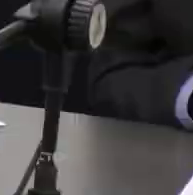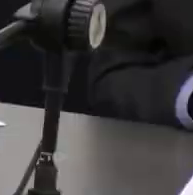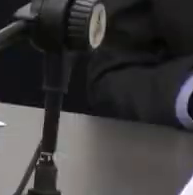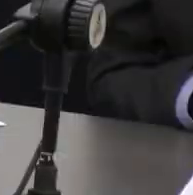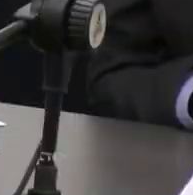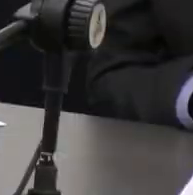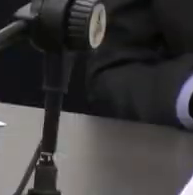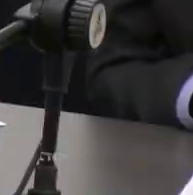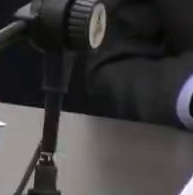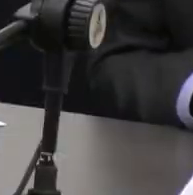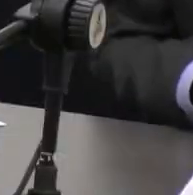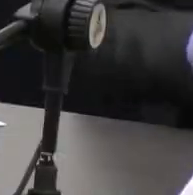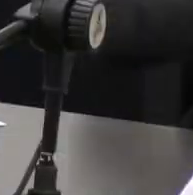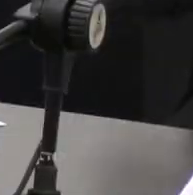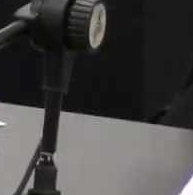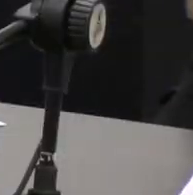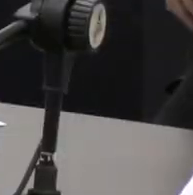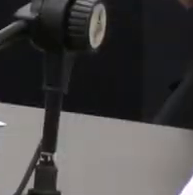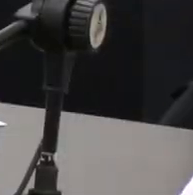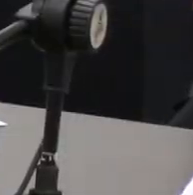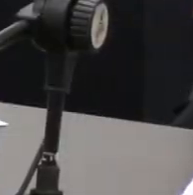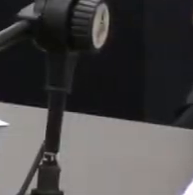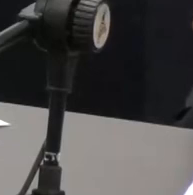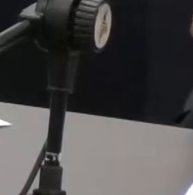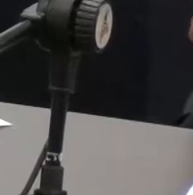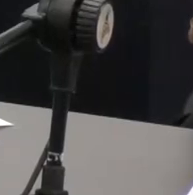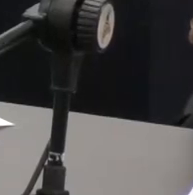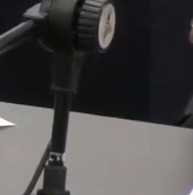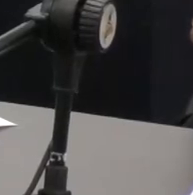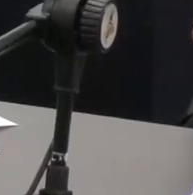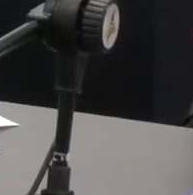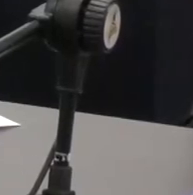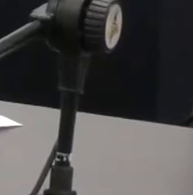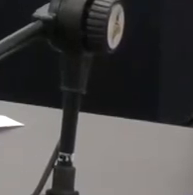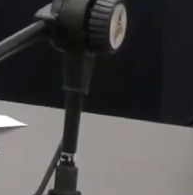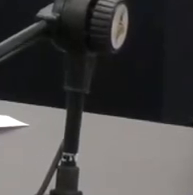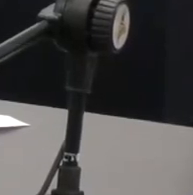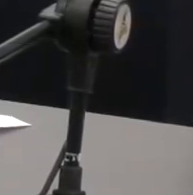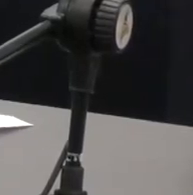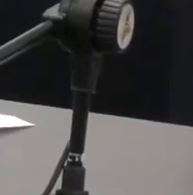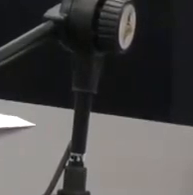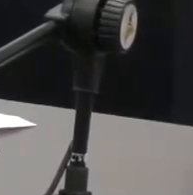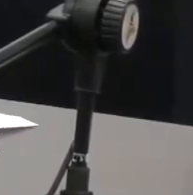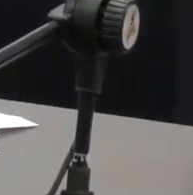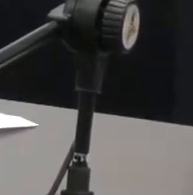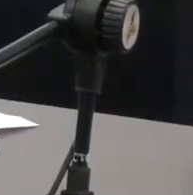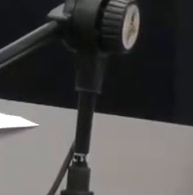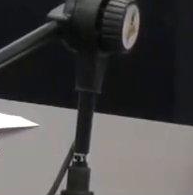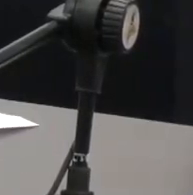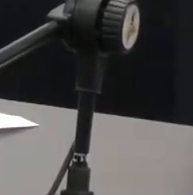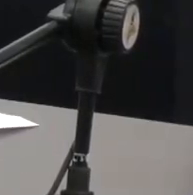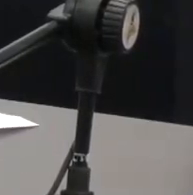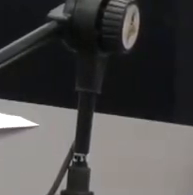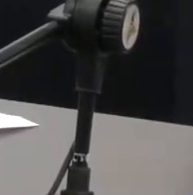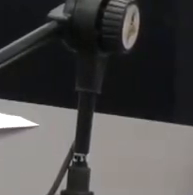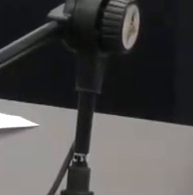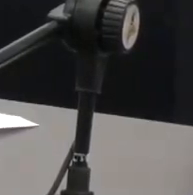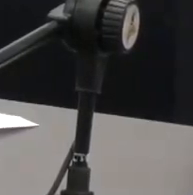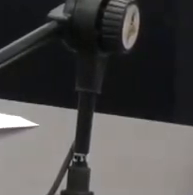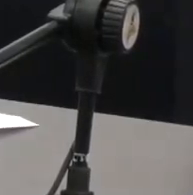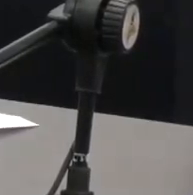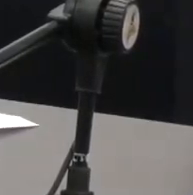Conselheiro pois não não tenho nada pessoal eu não conheço mas eu sou